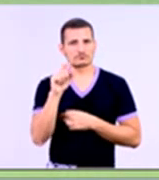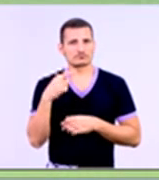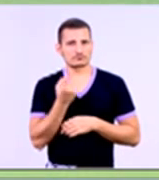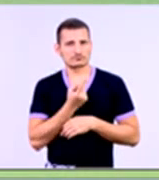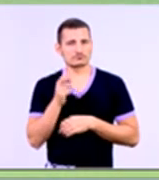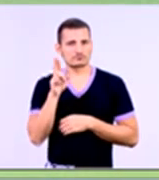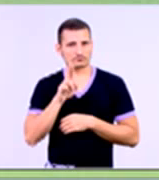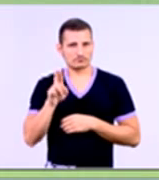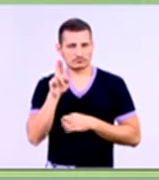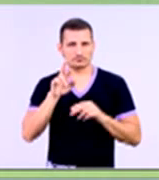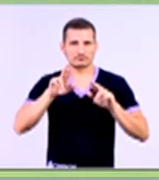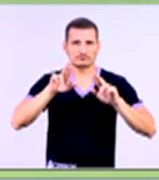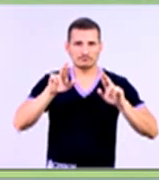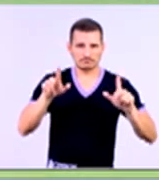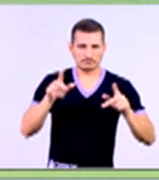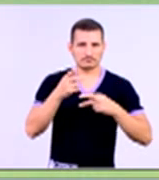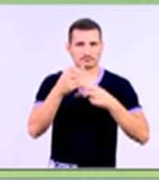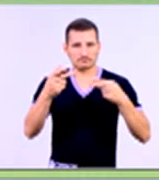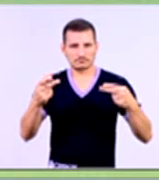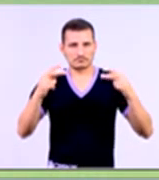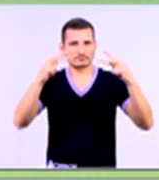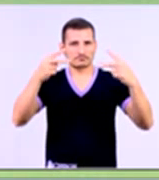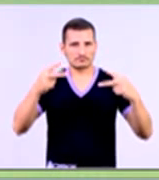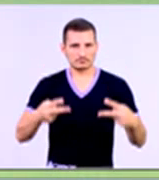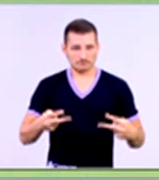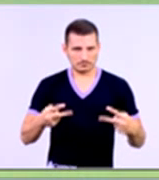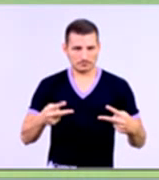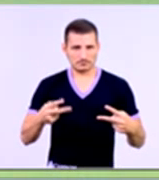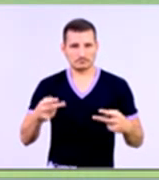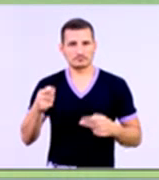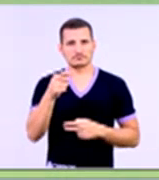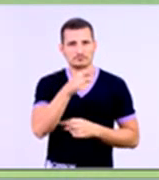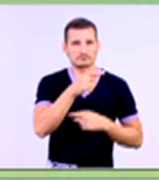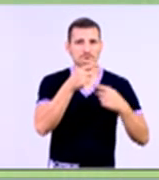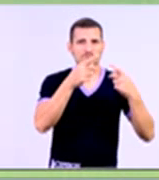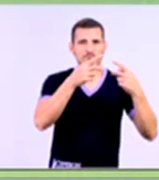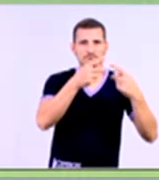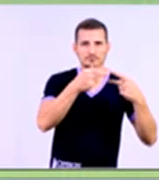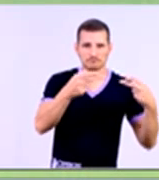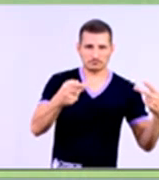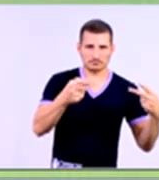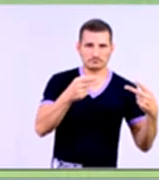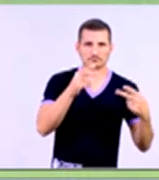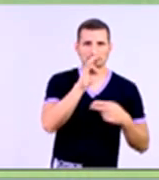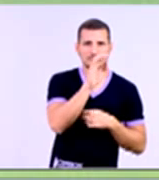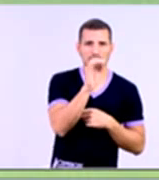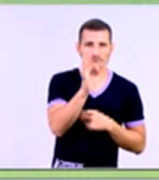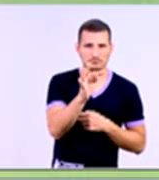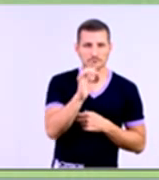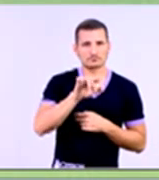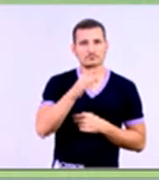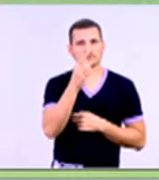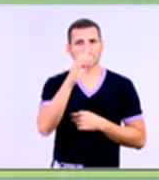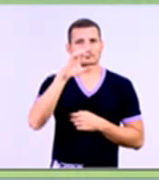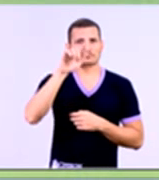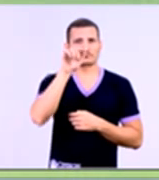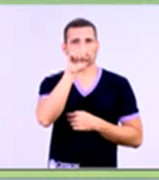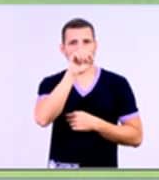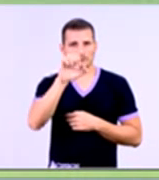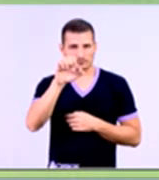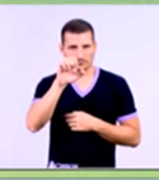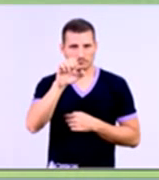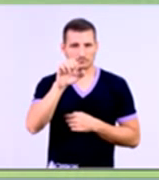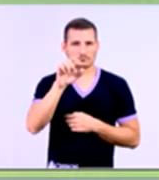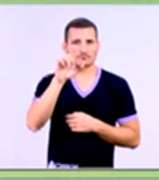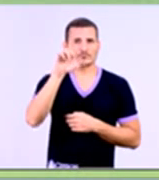para diferenciar os elementos HTML dos elementos com Bootstrap? Uma classe. A classe, ela é o